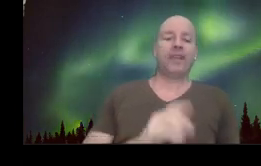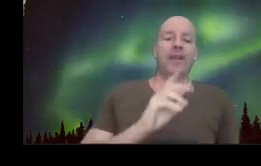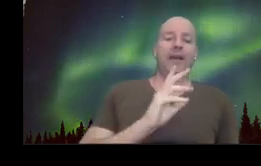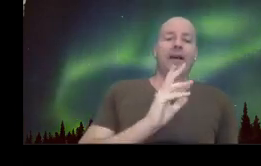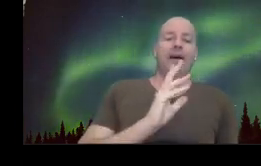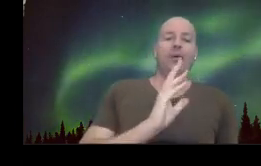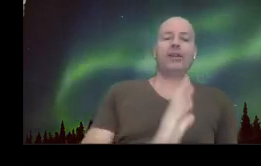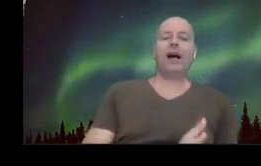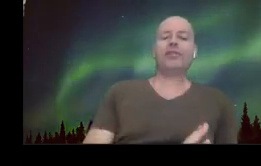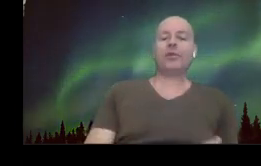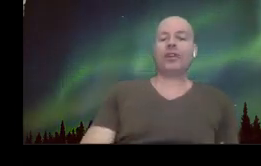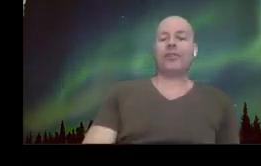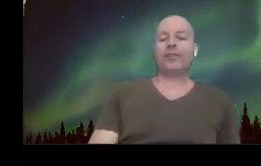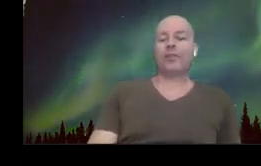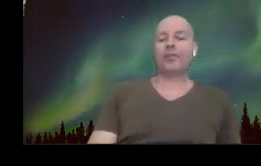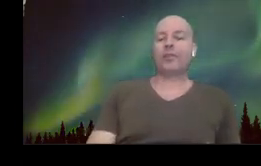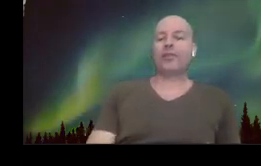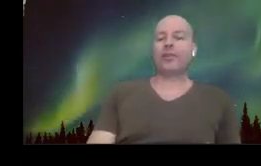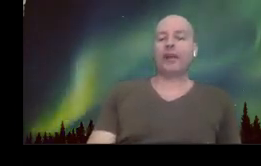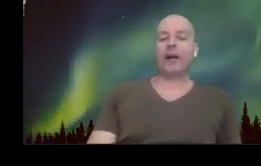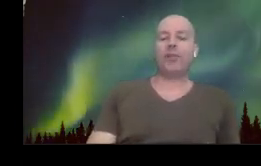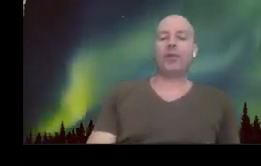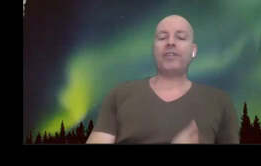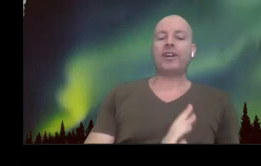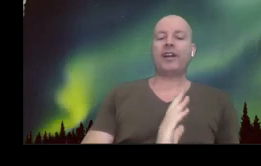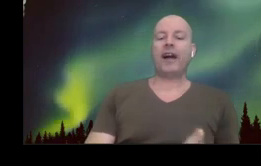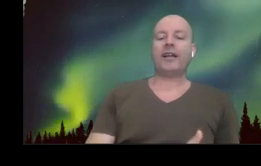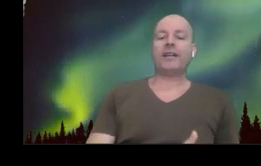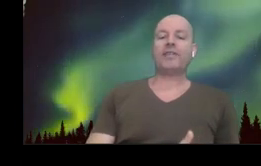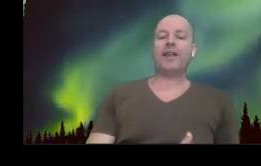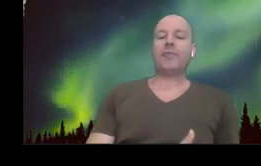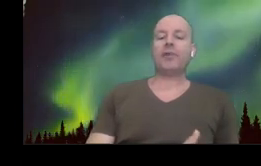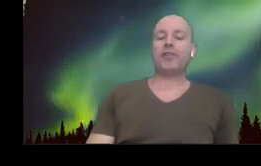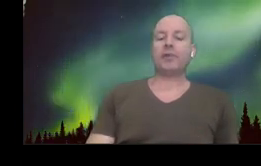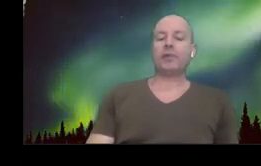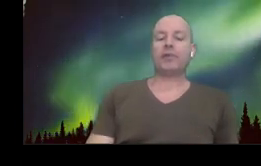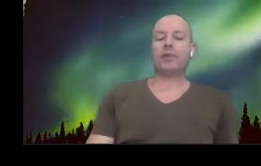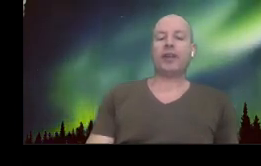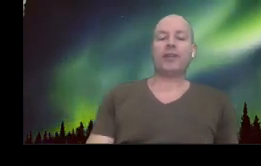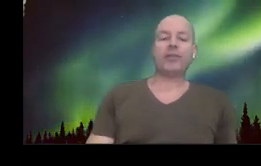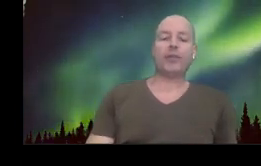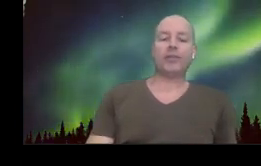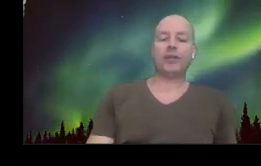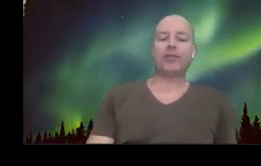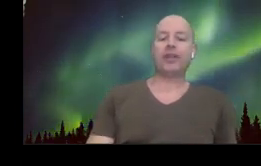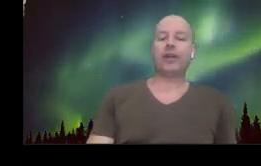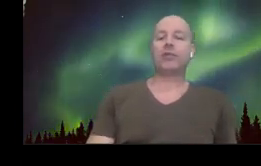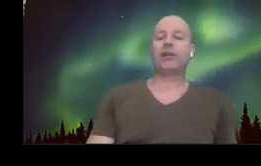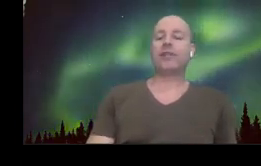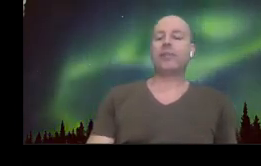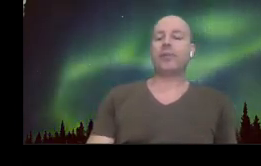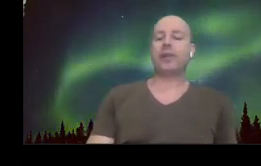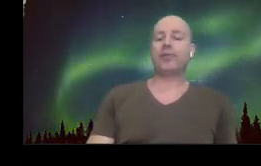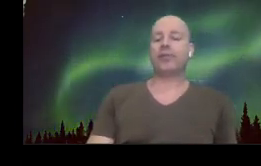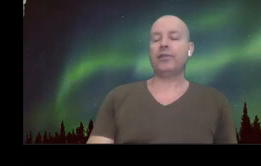só. Unidades de conservação de proteção integral podem ser criadas sem aprovação das comunidades envolvidas,